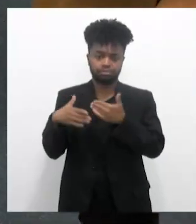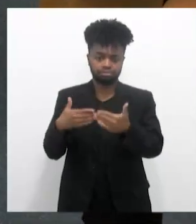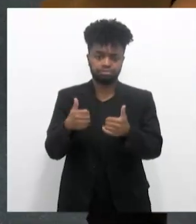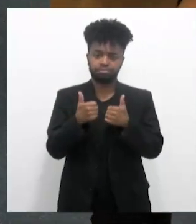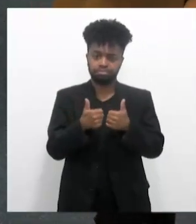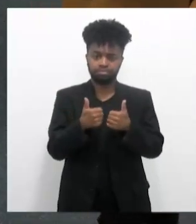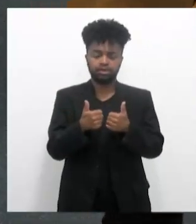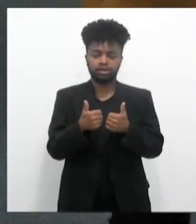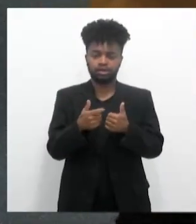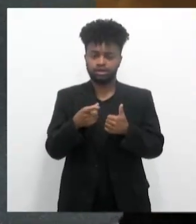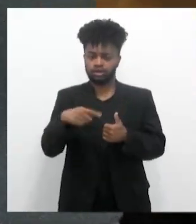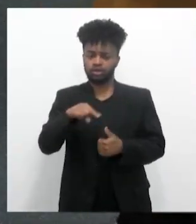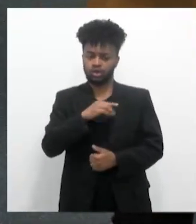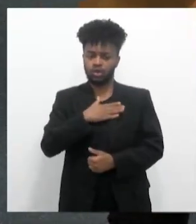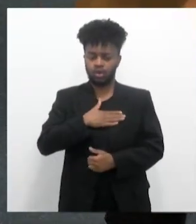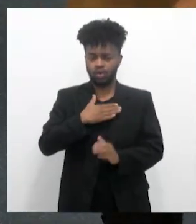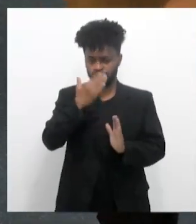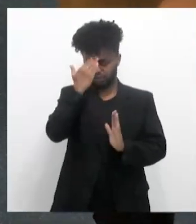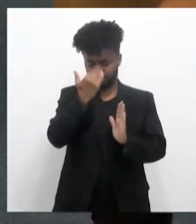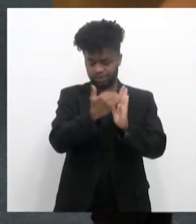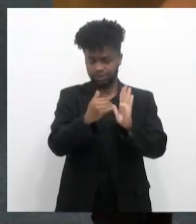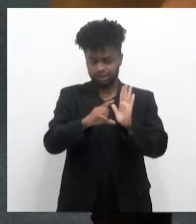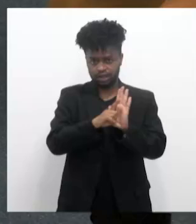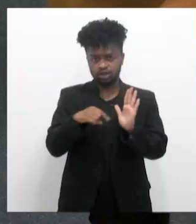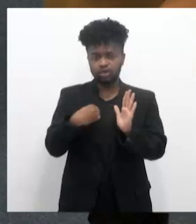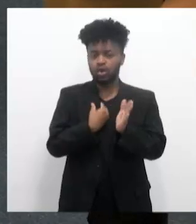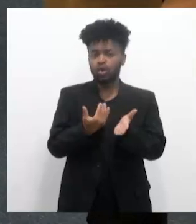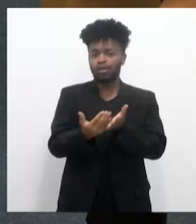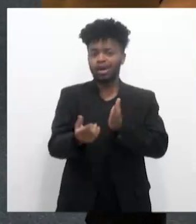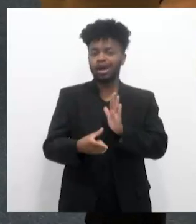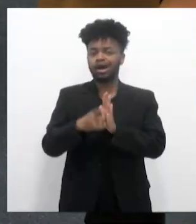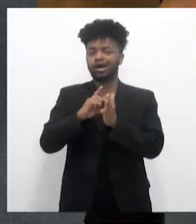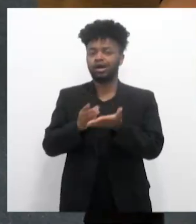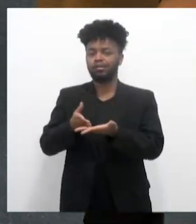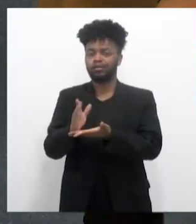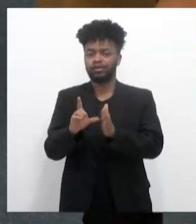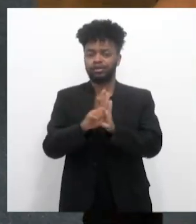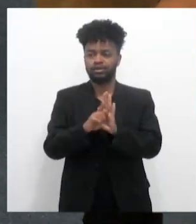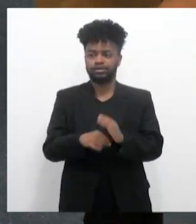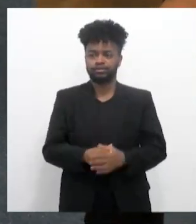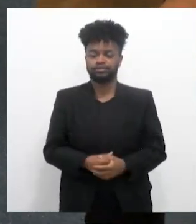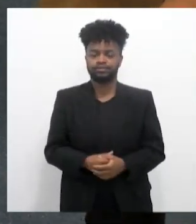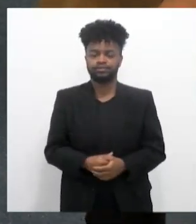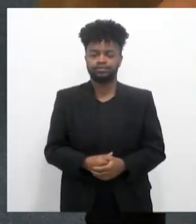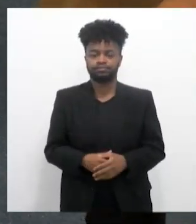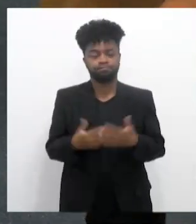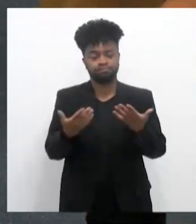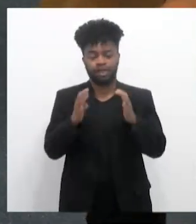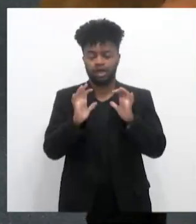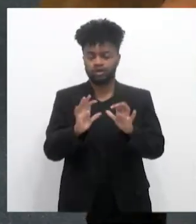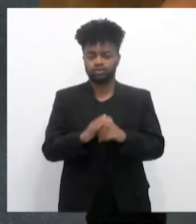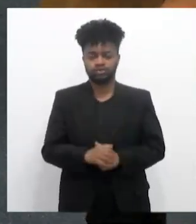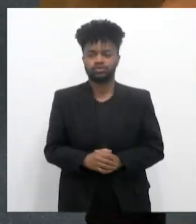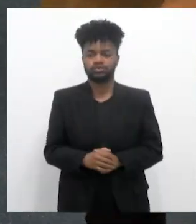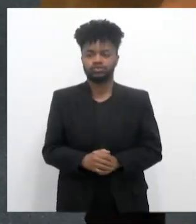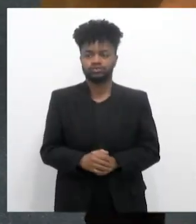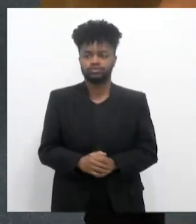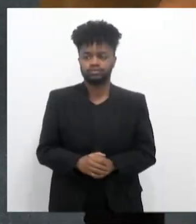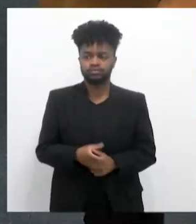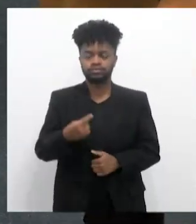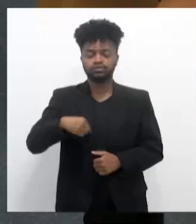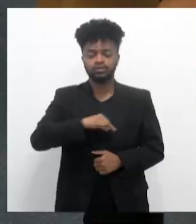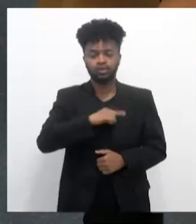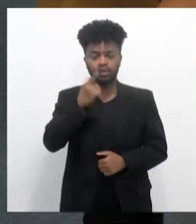gente é tão fanático pelo Cumpra-se que a gente começou com o Cumpra-se antes da aprovação da lei. Então é isso, pessoal. Com isso a gente